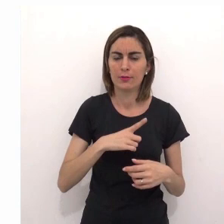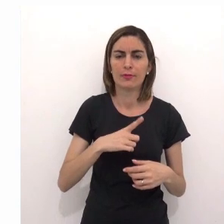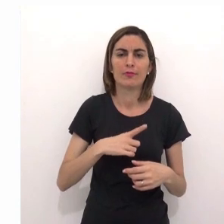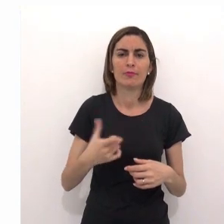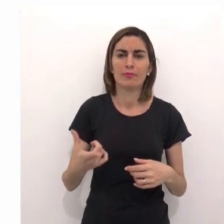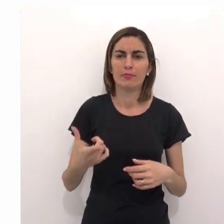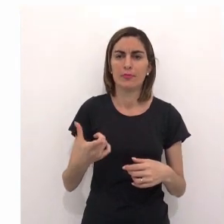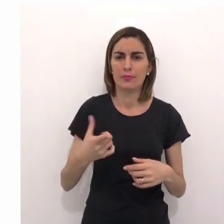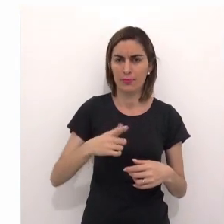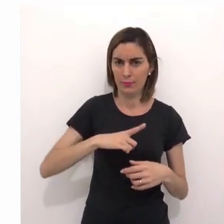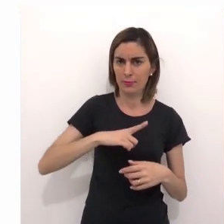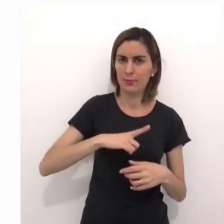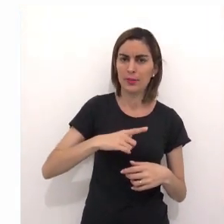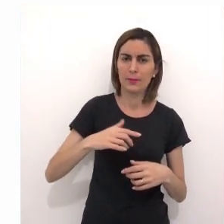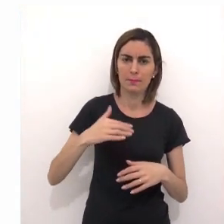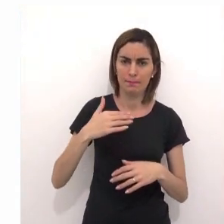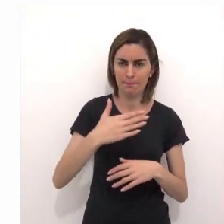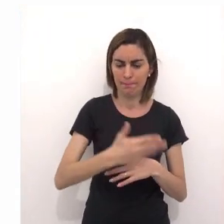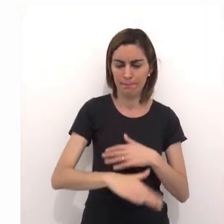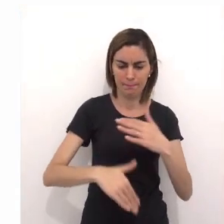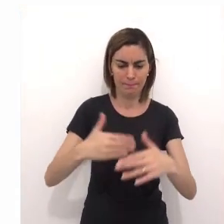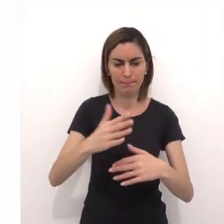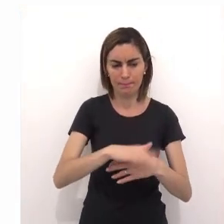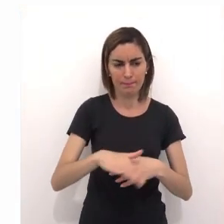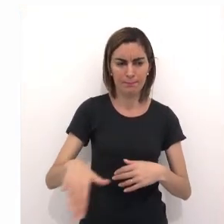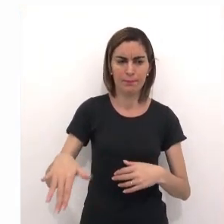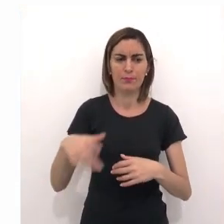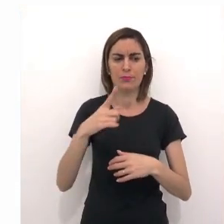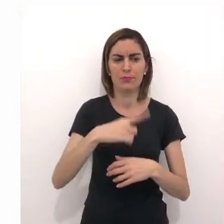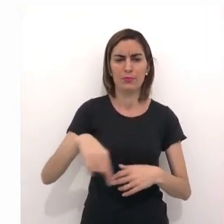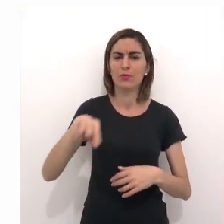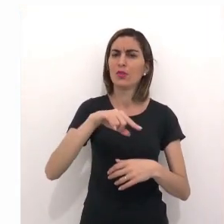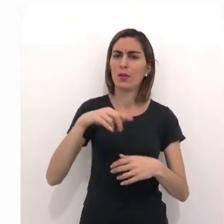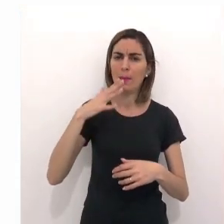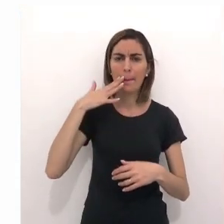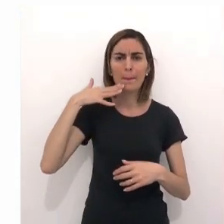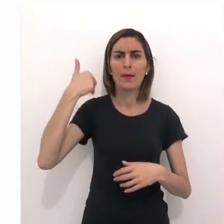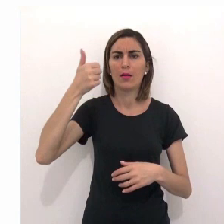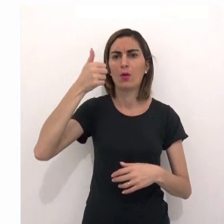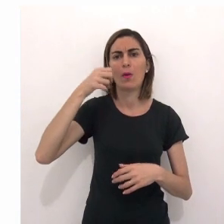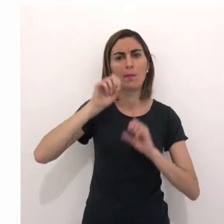tenra idade, estavam em condições melhores de aprendizado.